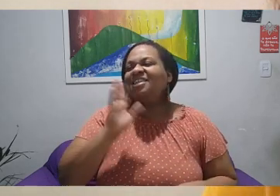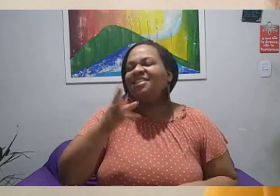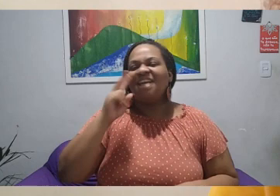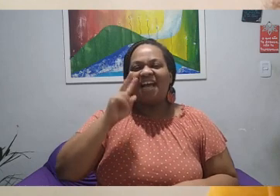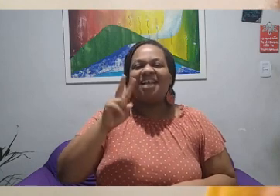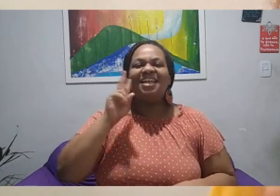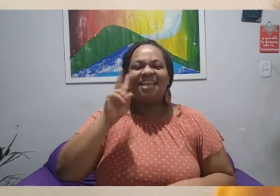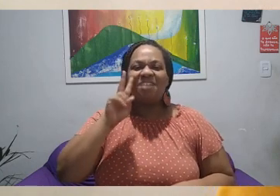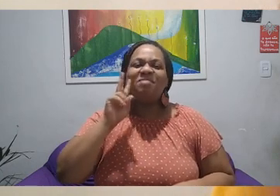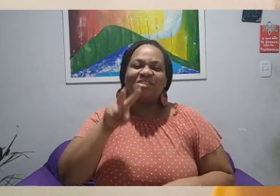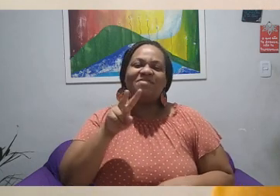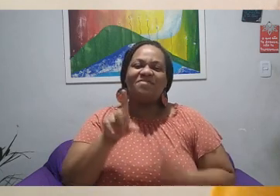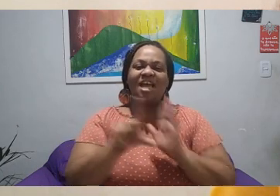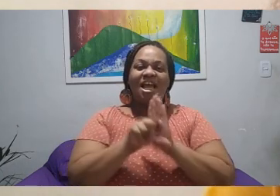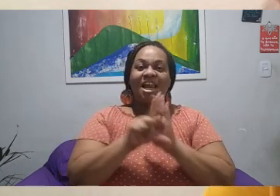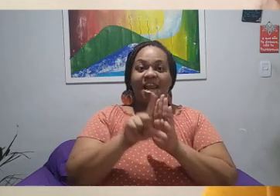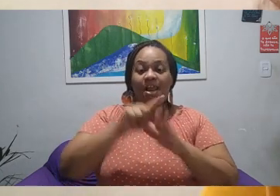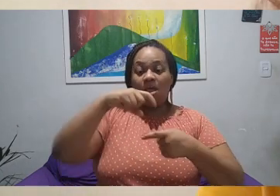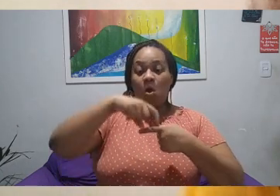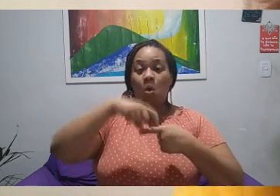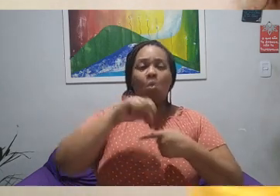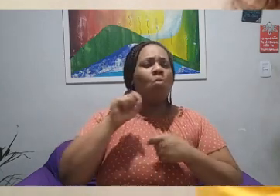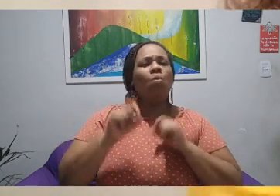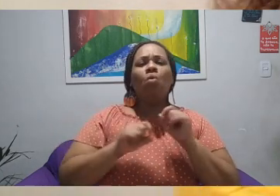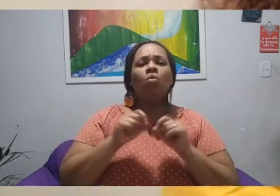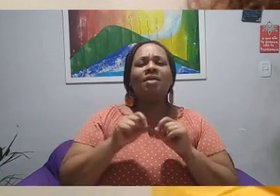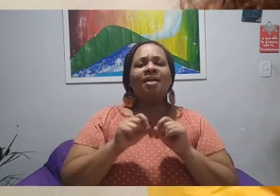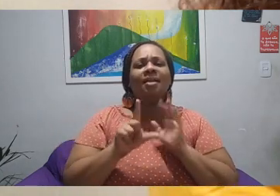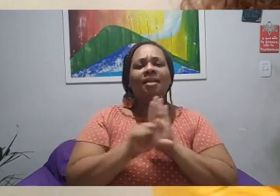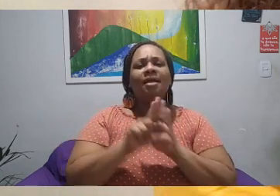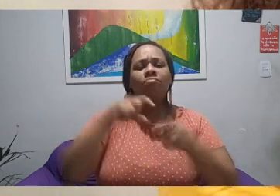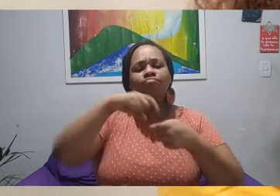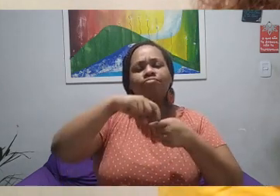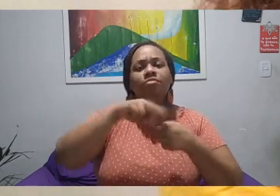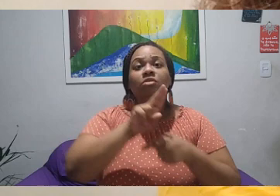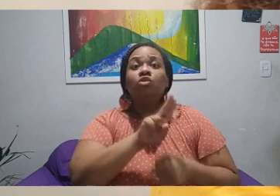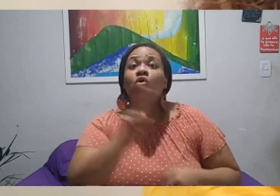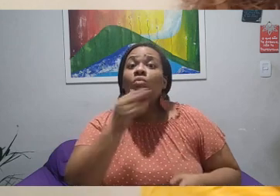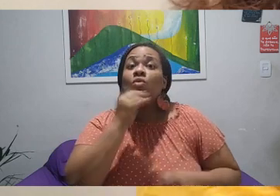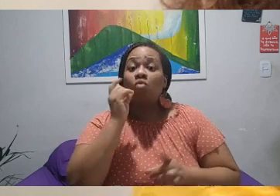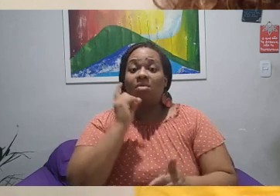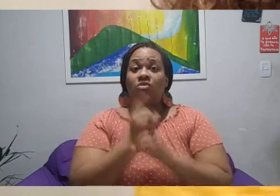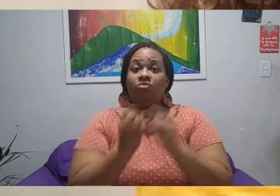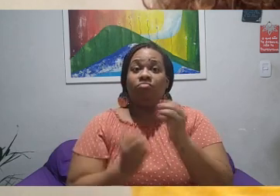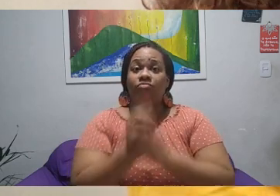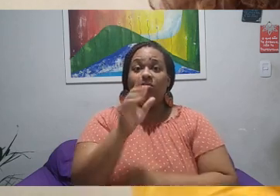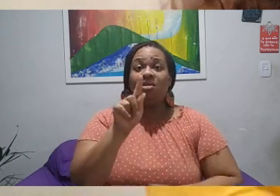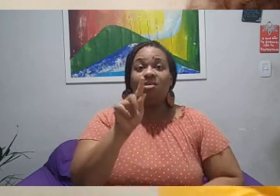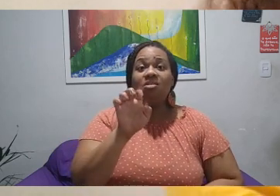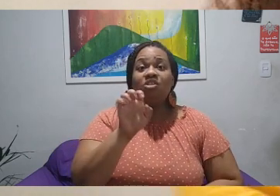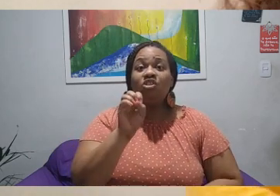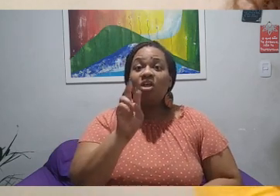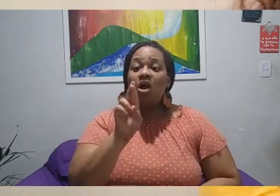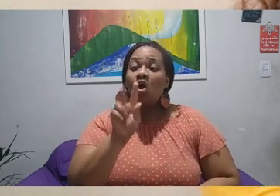falar: ah, eu já vi a lei de Ohm, caso você nunca tenha visto. Lei de Ohm recebe esse nome graças ao George